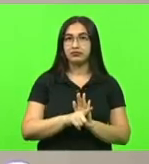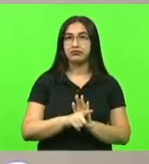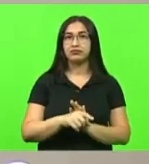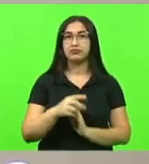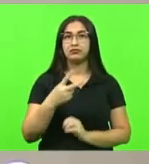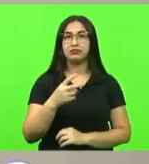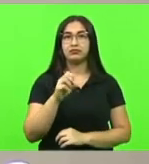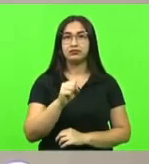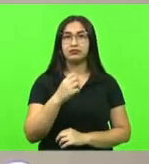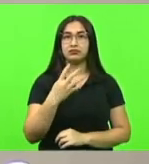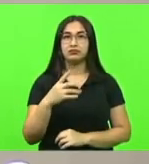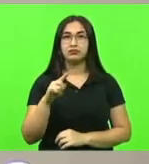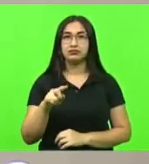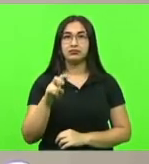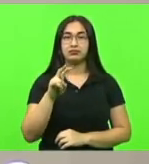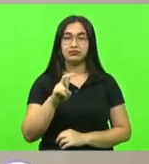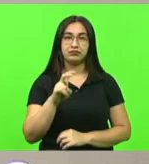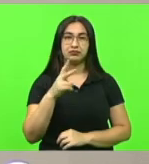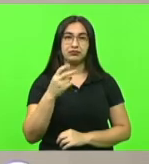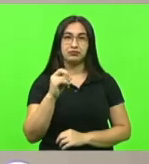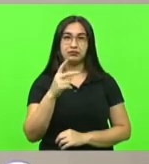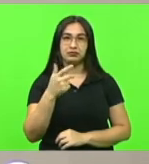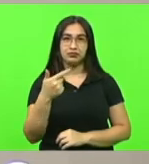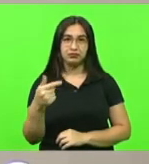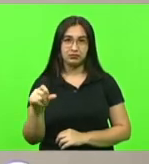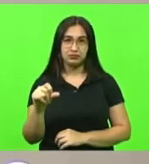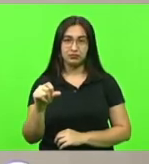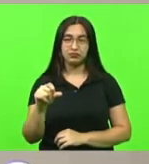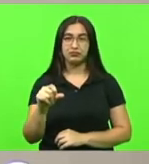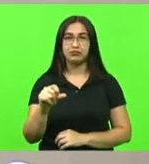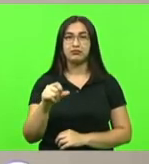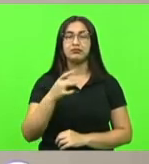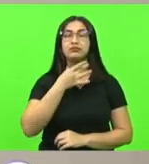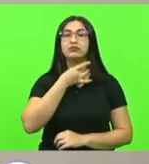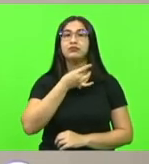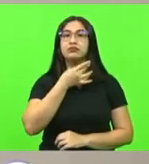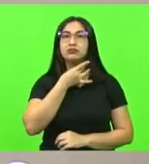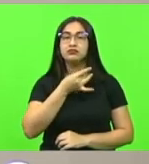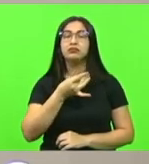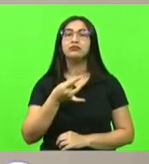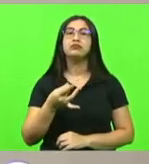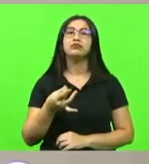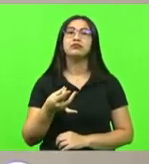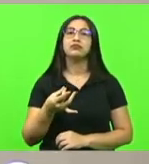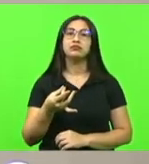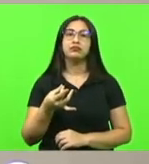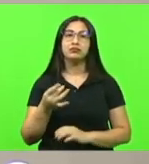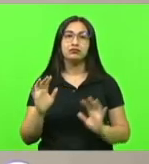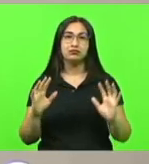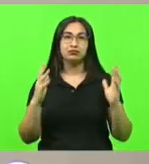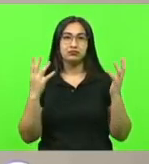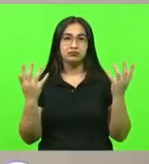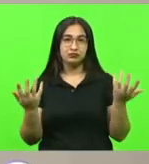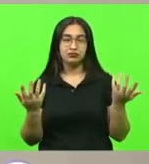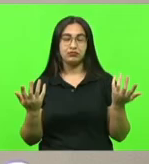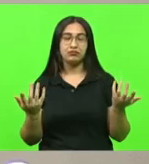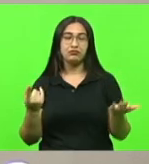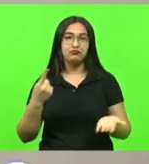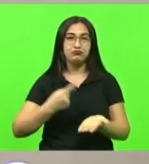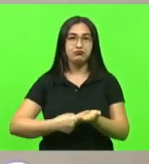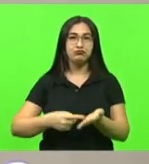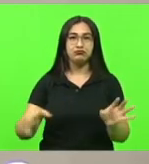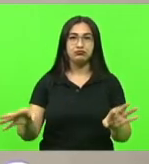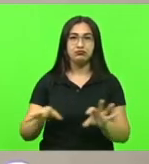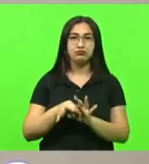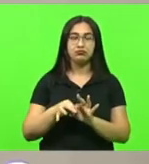284.5 de 2019, autor deputado Waldir Cobochini, dispõe sobre a celebração de convênio entre os hospitais filantrópicos e